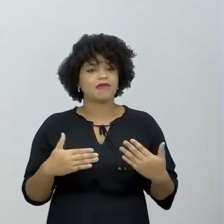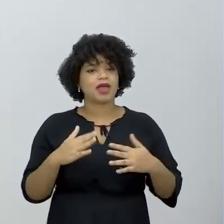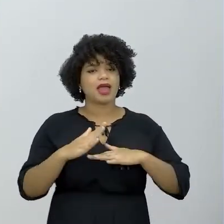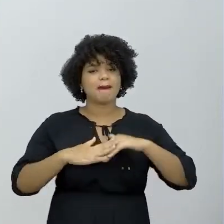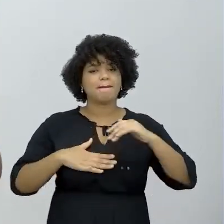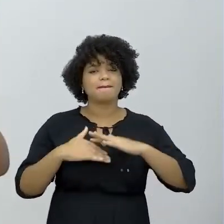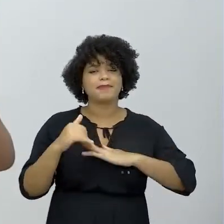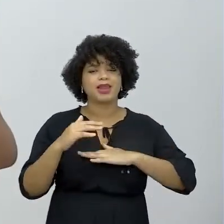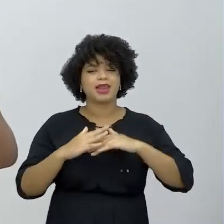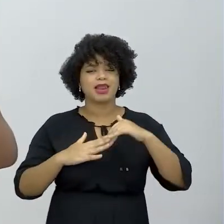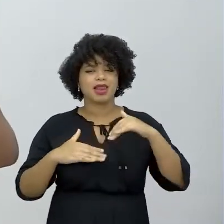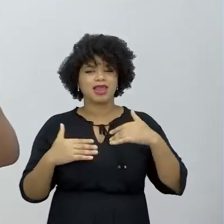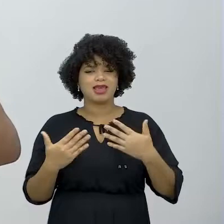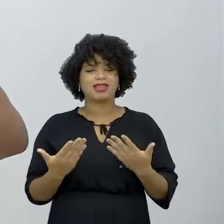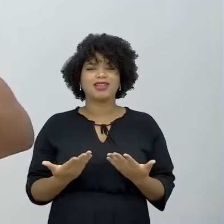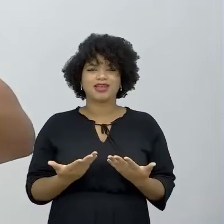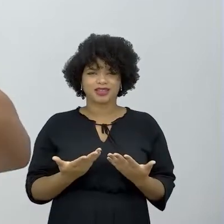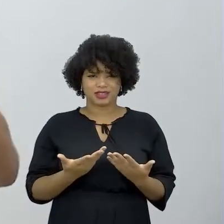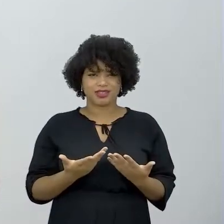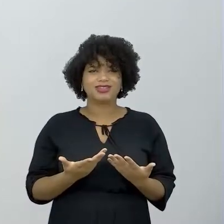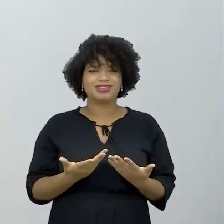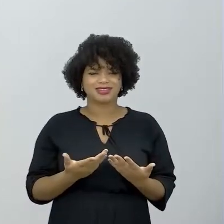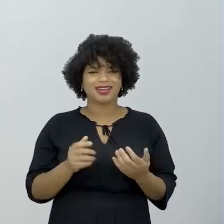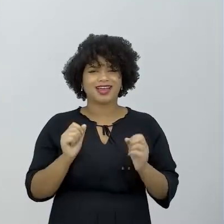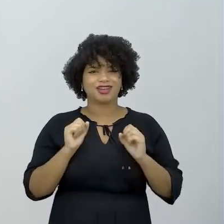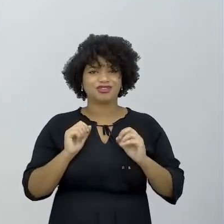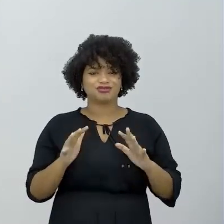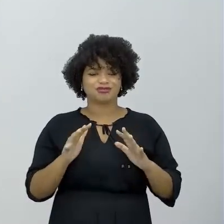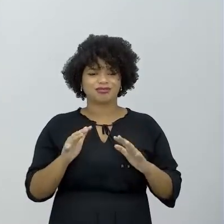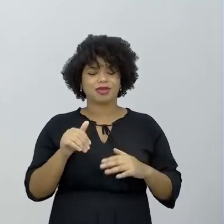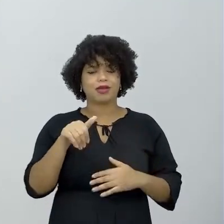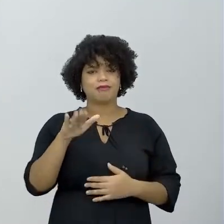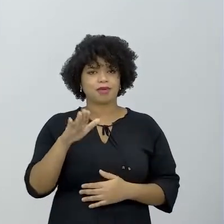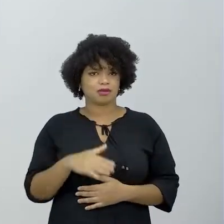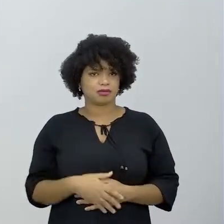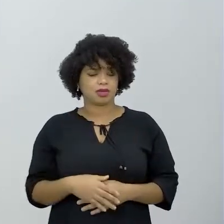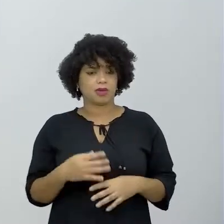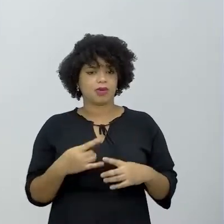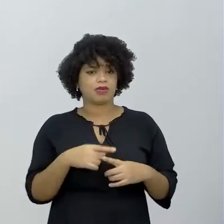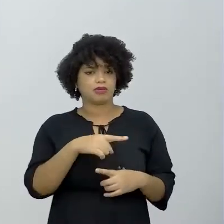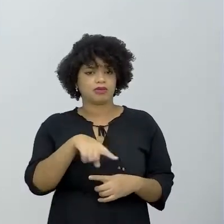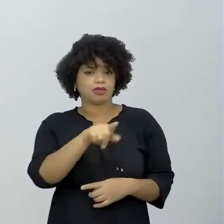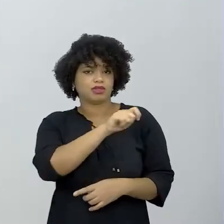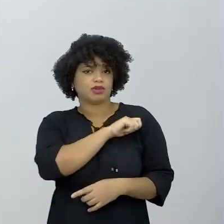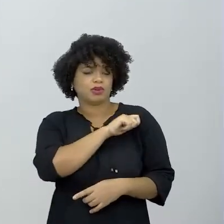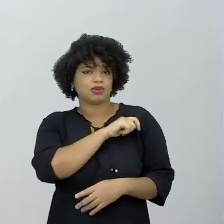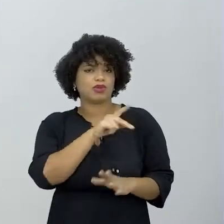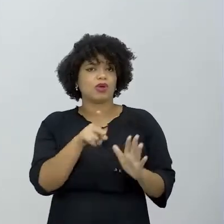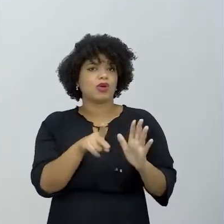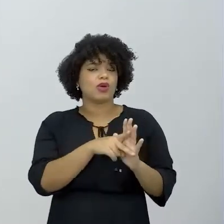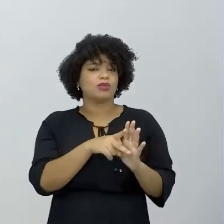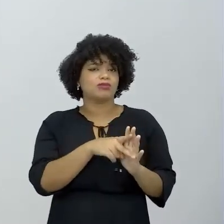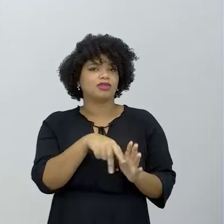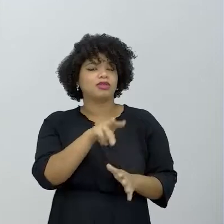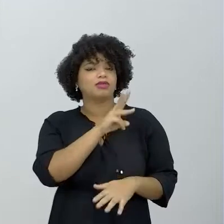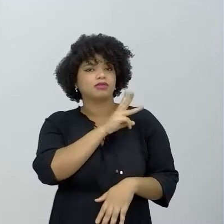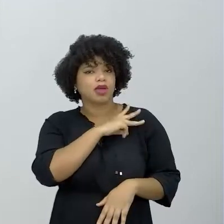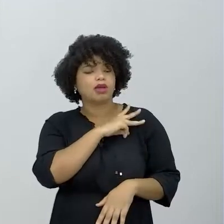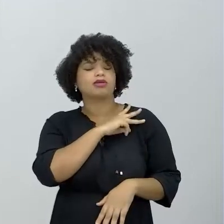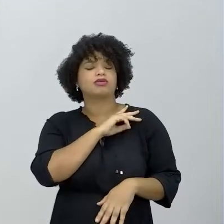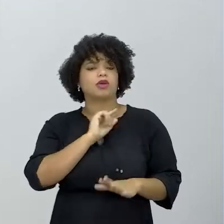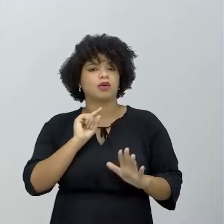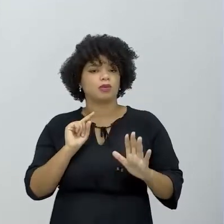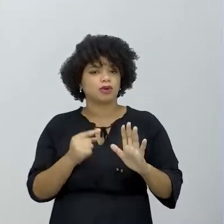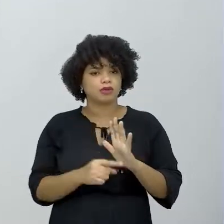habilidade ela é muito mais ativa, porque agora o estudante do ensino médio, o estudante que está no